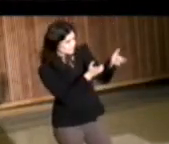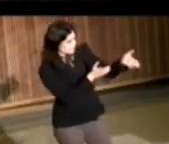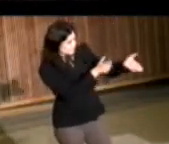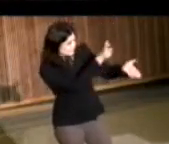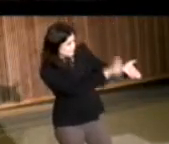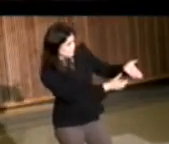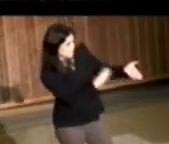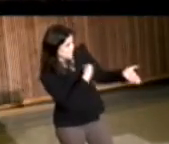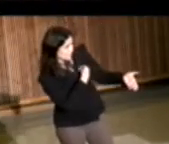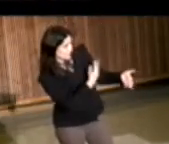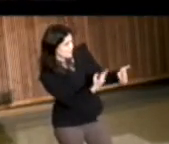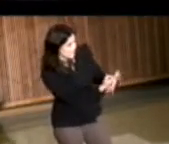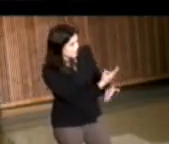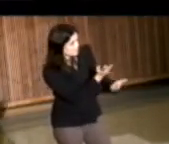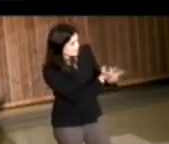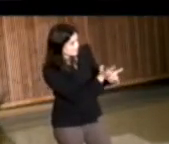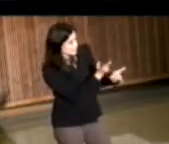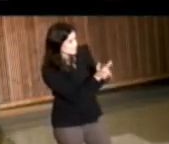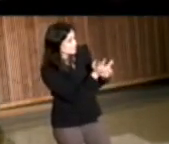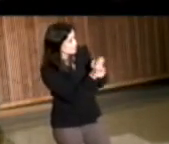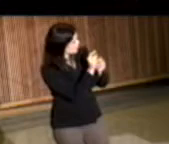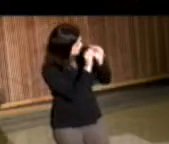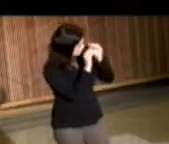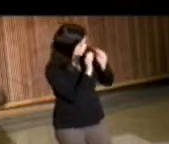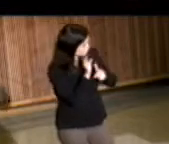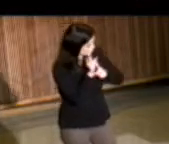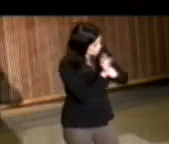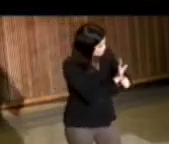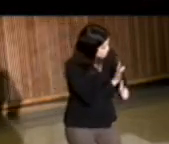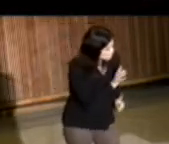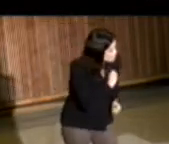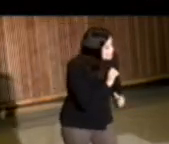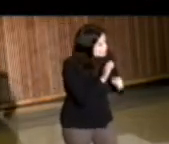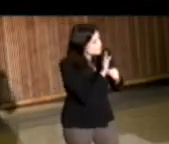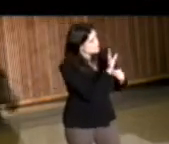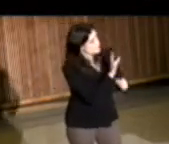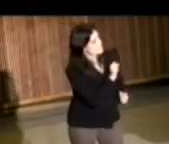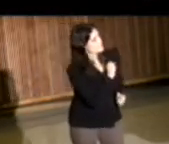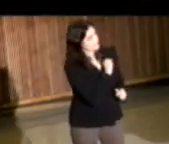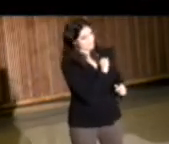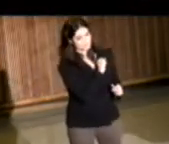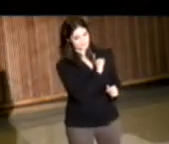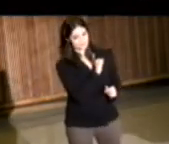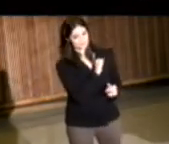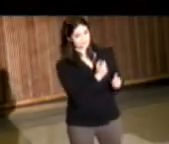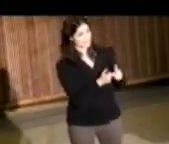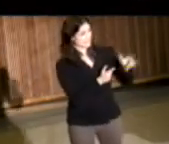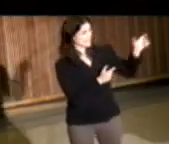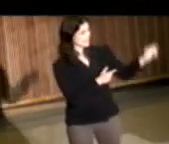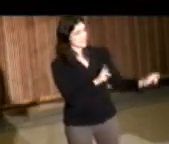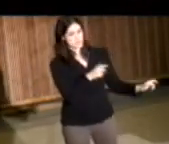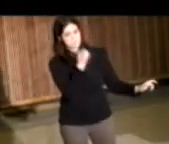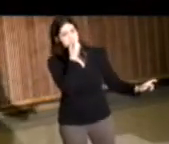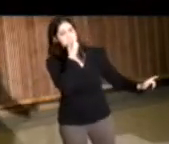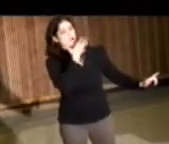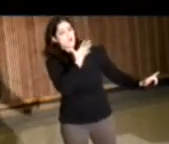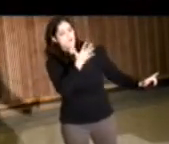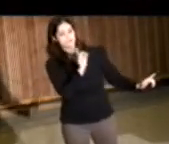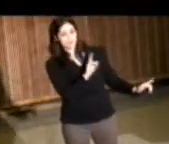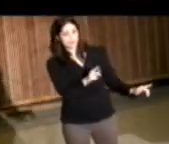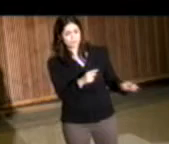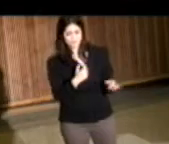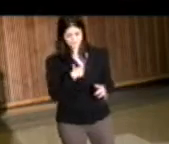Deus, mas a gente sabe que amar é oferecer algo que ninguém merece. A gente vai